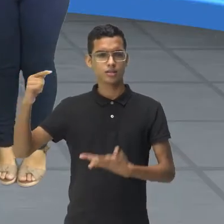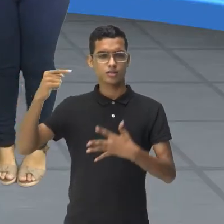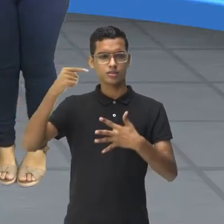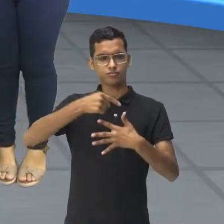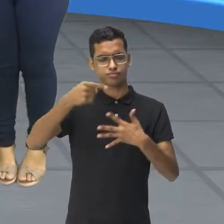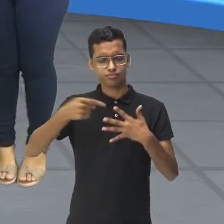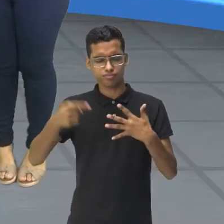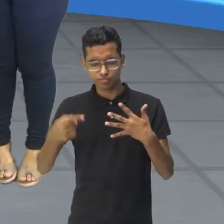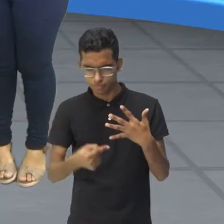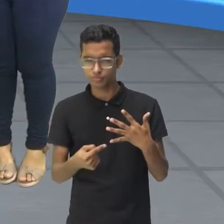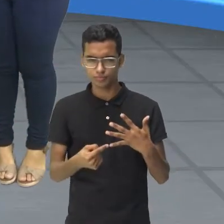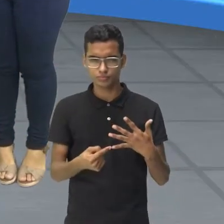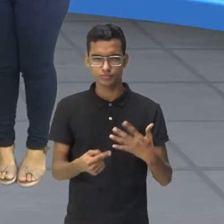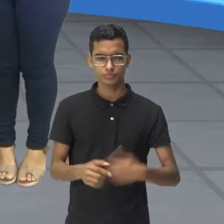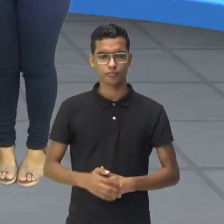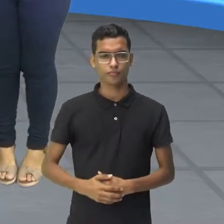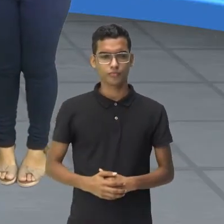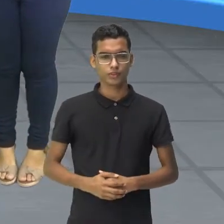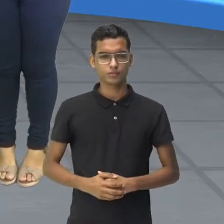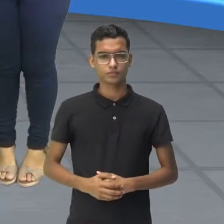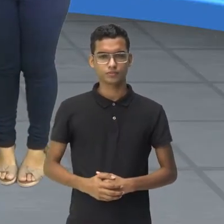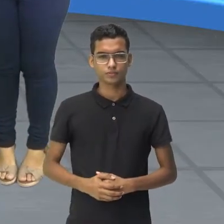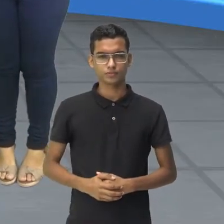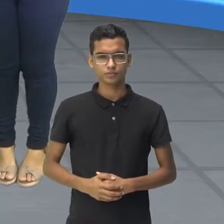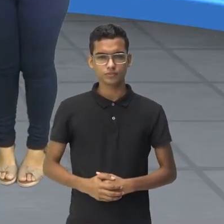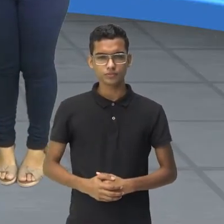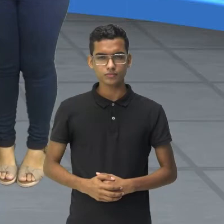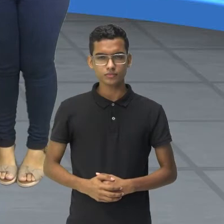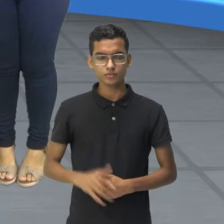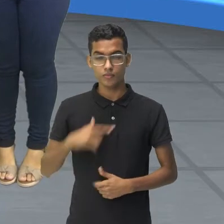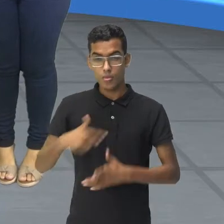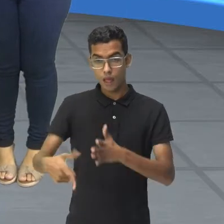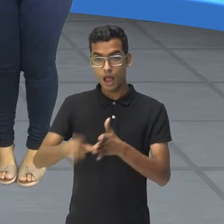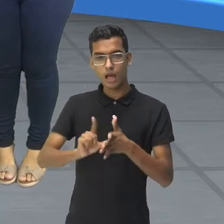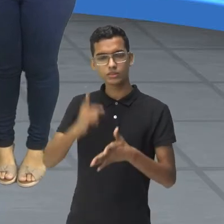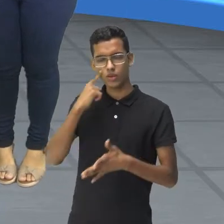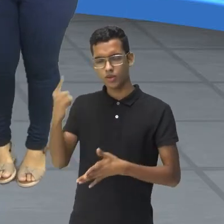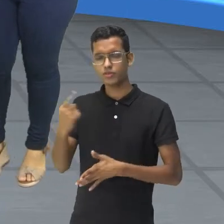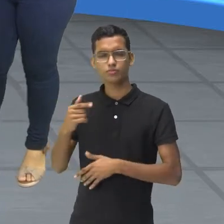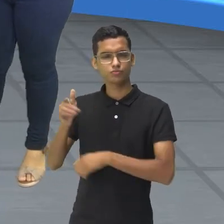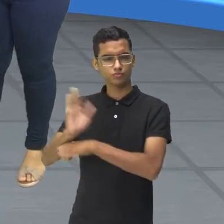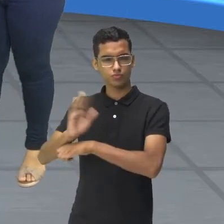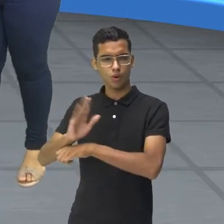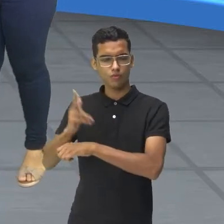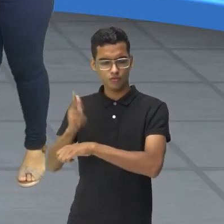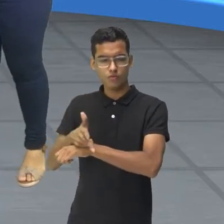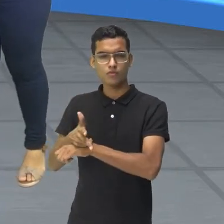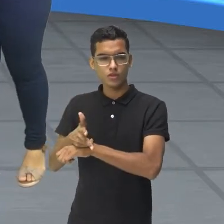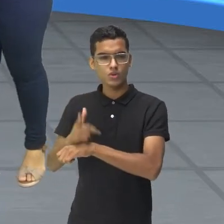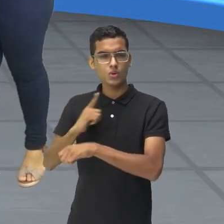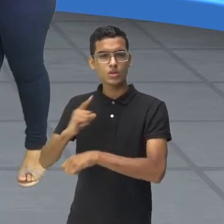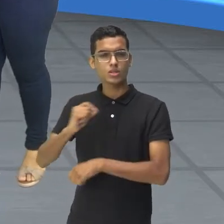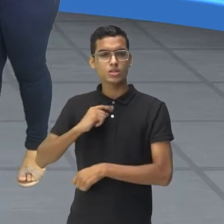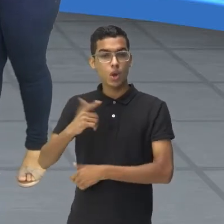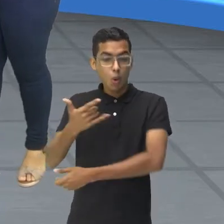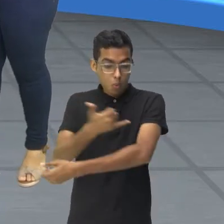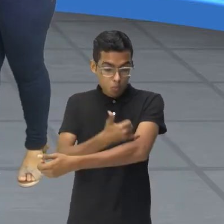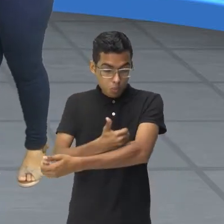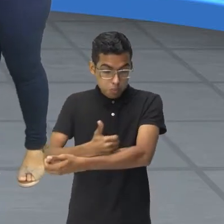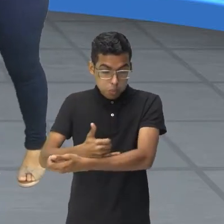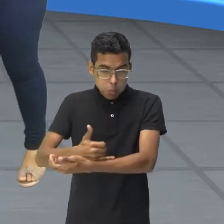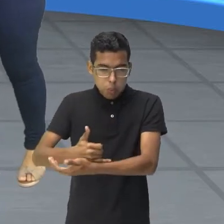aqui mais uma vez. A gente até viu ali naquele momento do vídeo, né? Sobre a questão dessas gorduras que